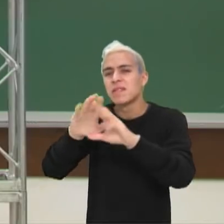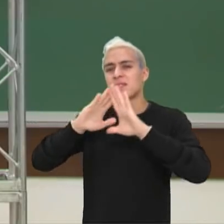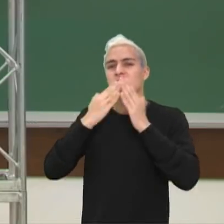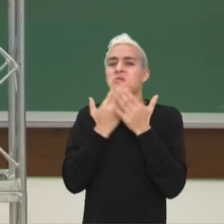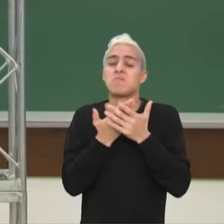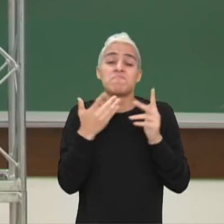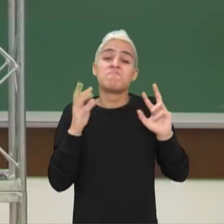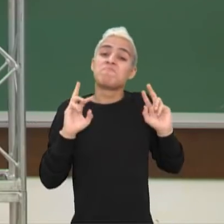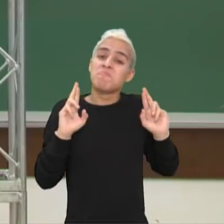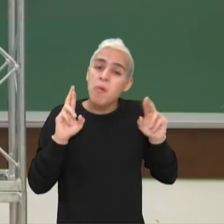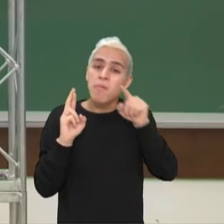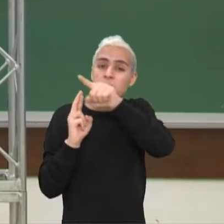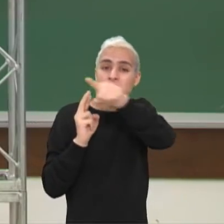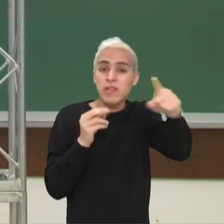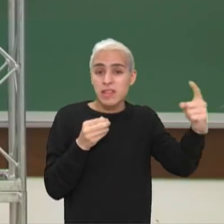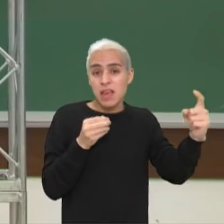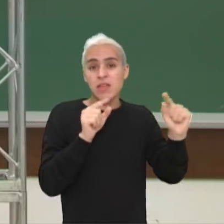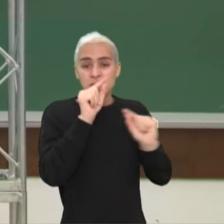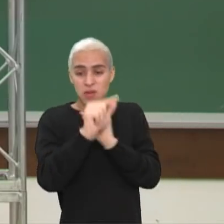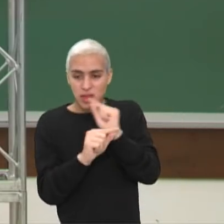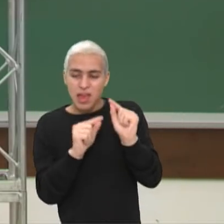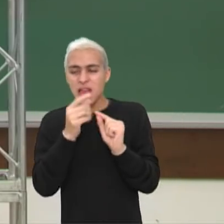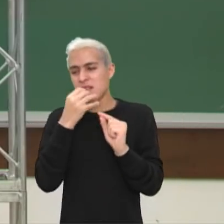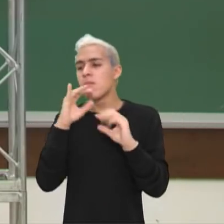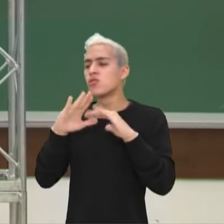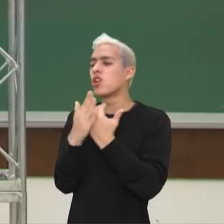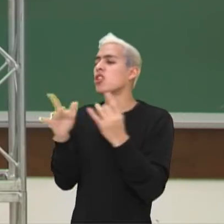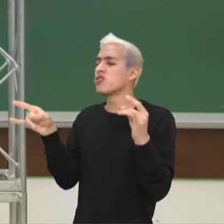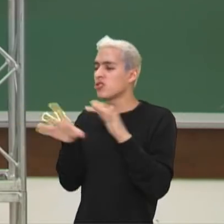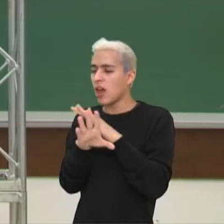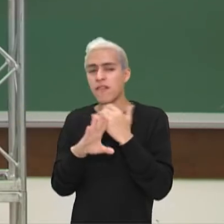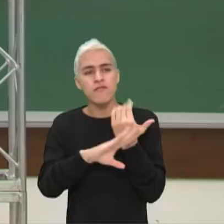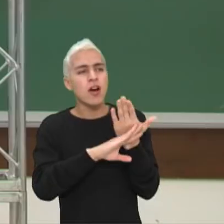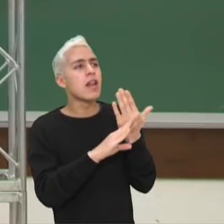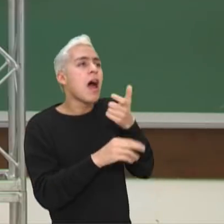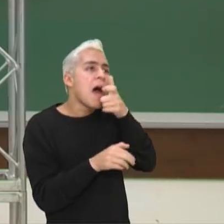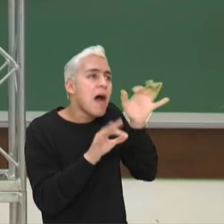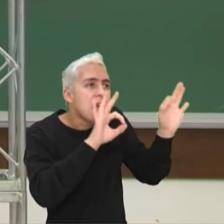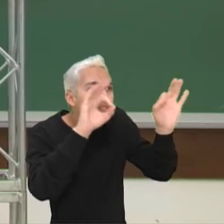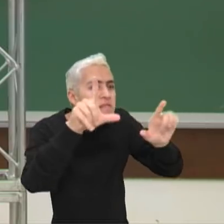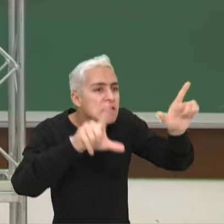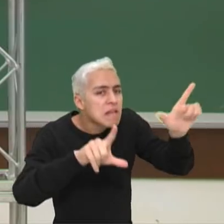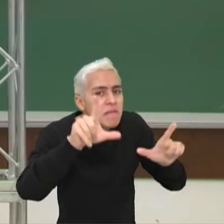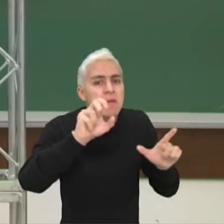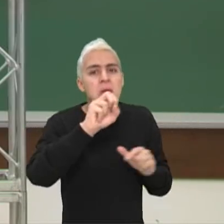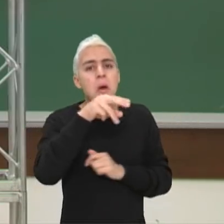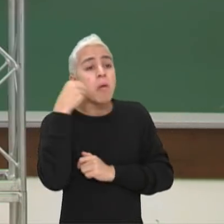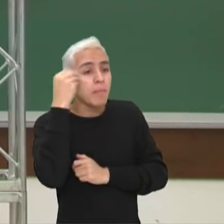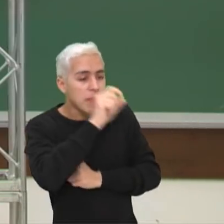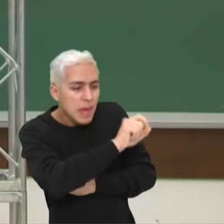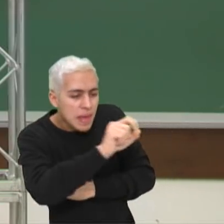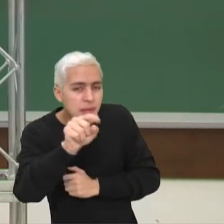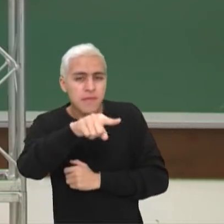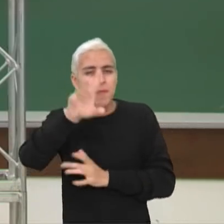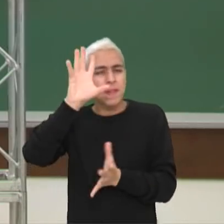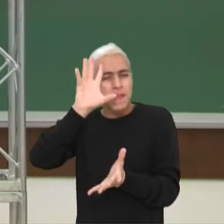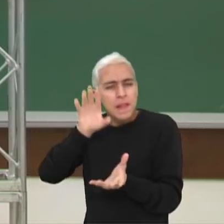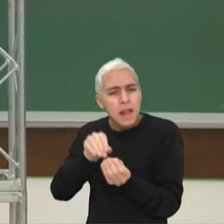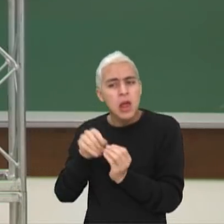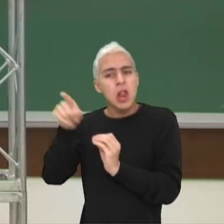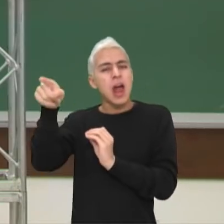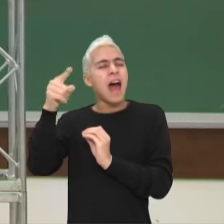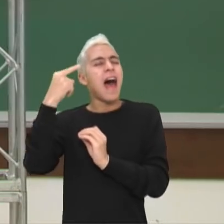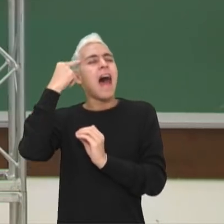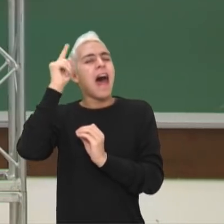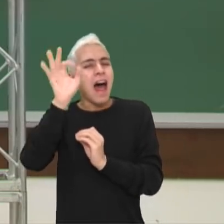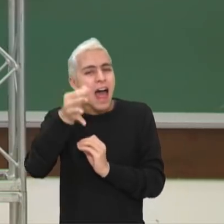vocês tiverem uma experiência fora da escola ou assistindo na televisão, vocês entendam a cultura, vocês entendam alguns golpes,